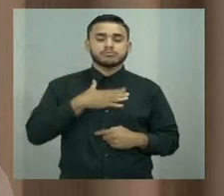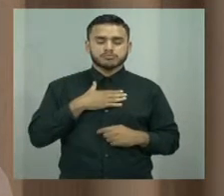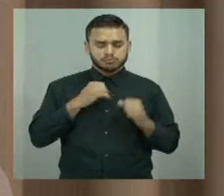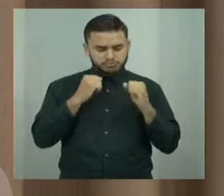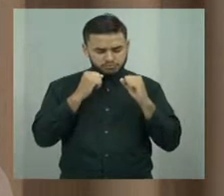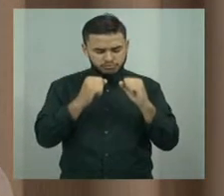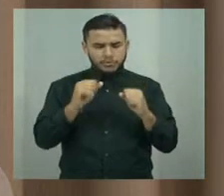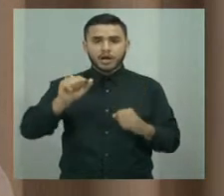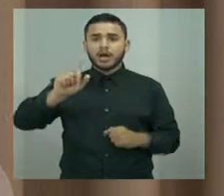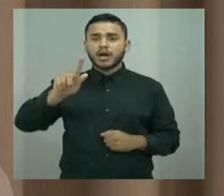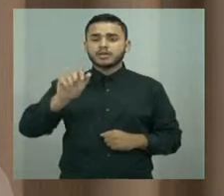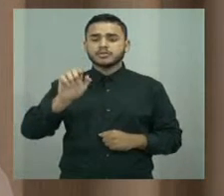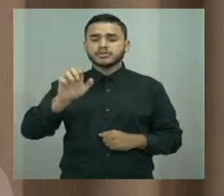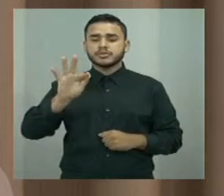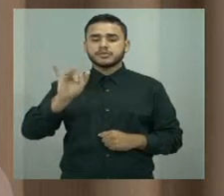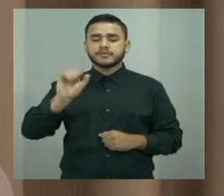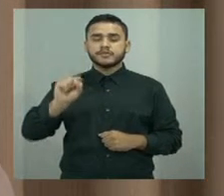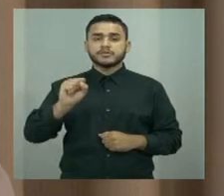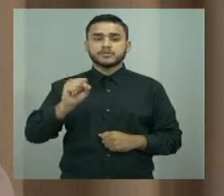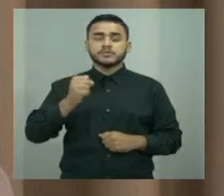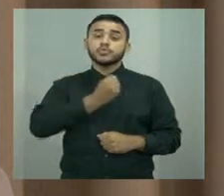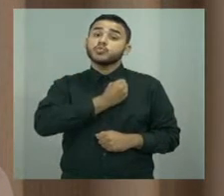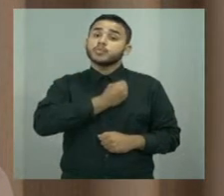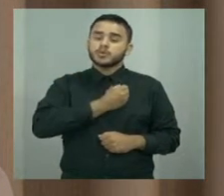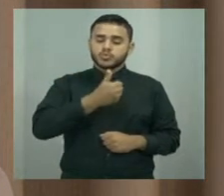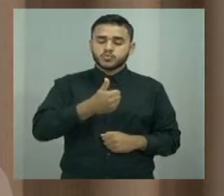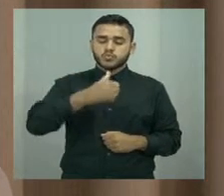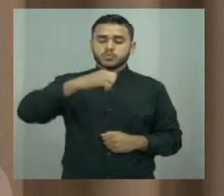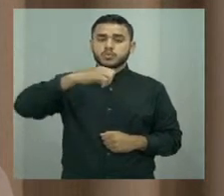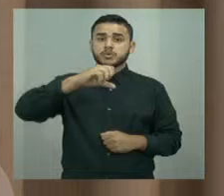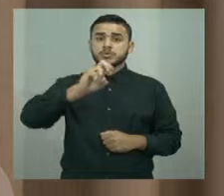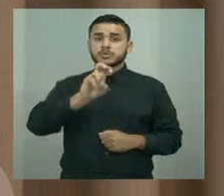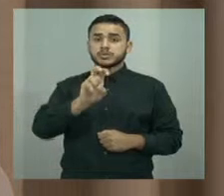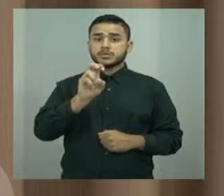de atendimento telefônico 156. A gente